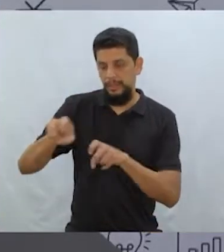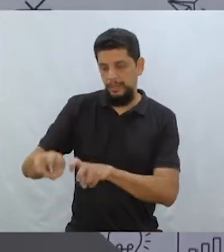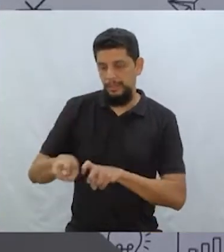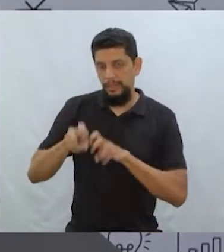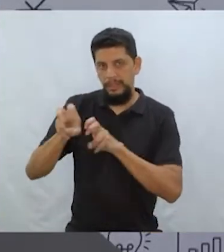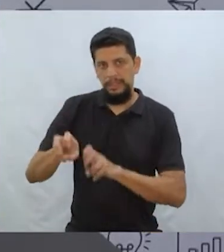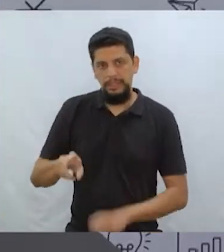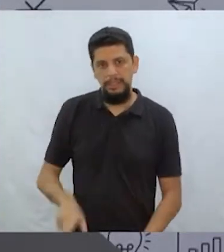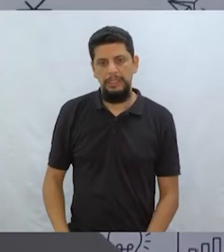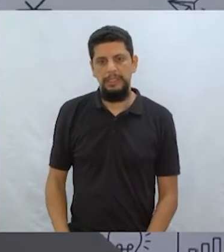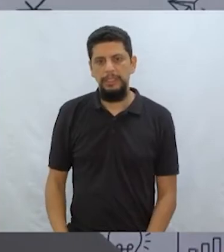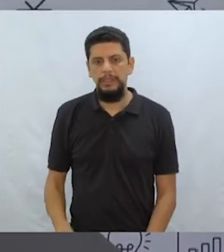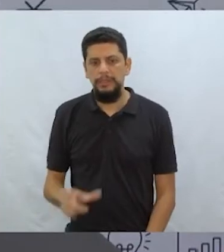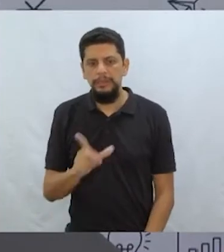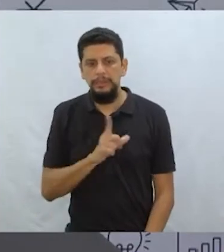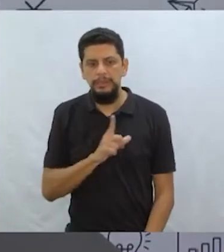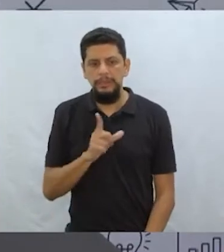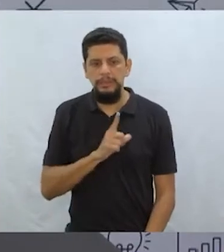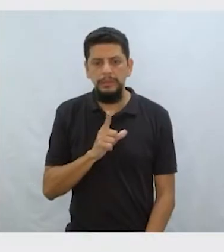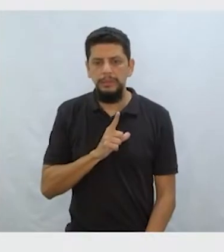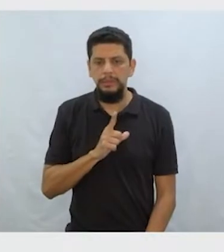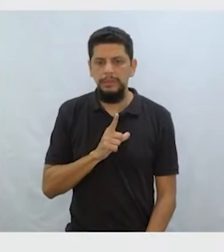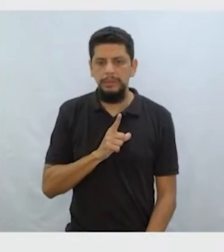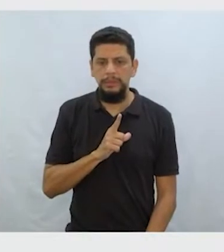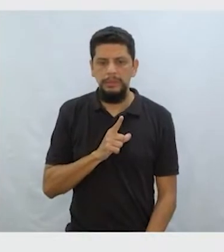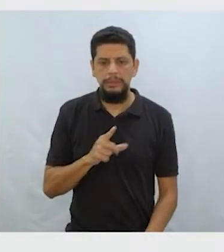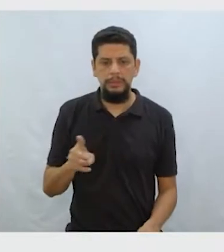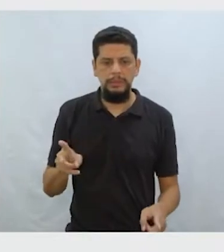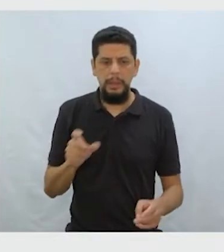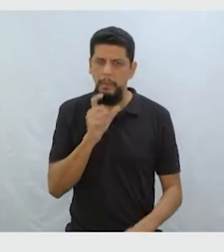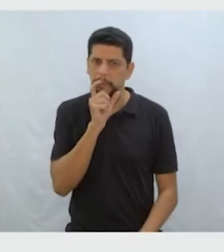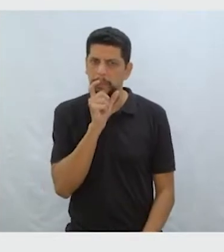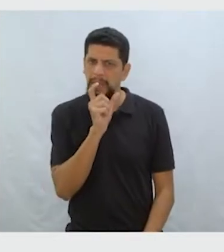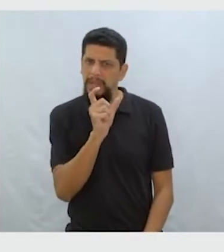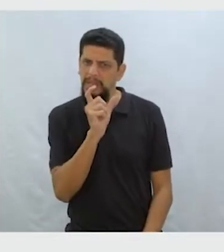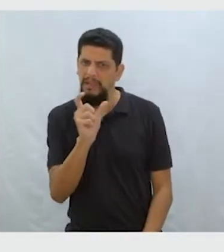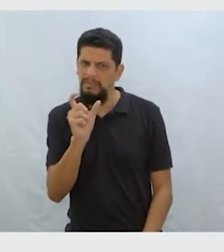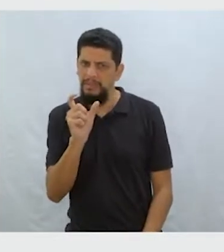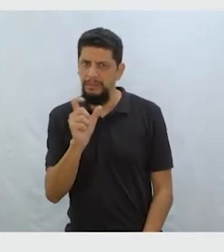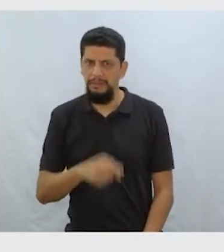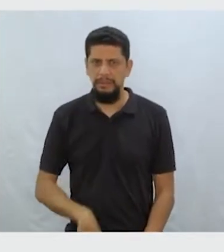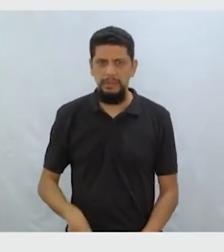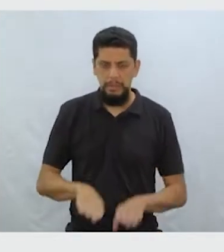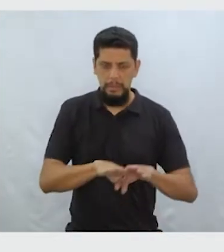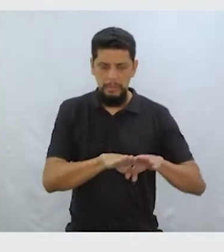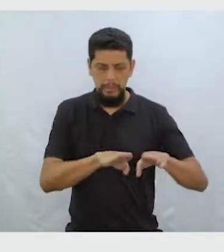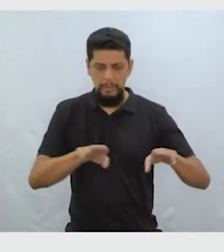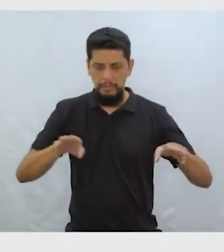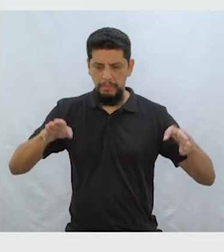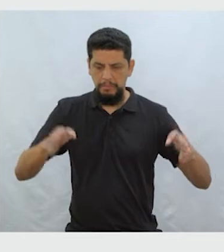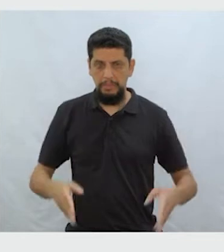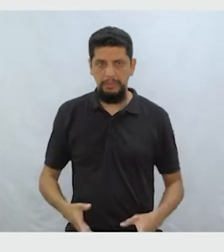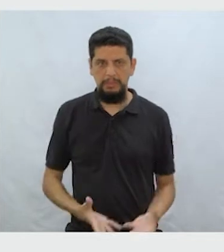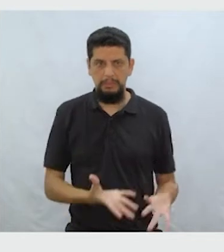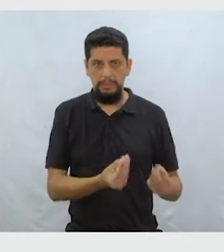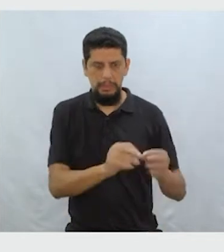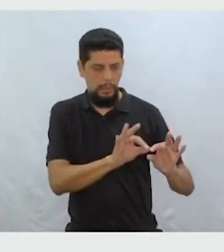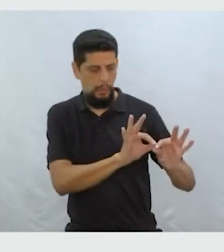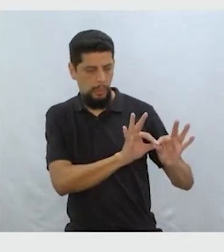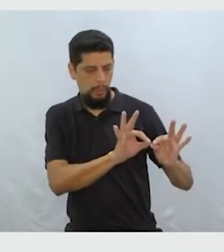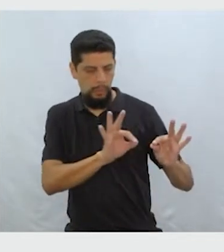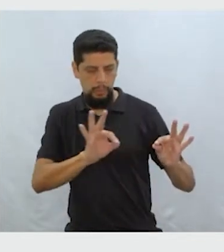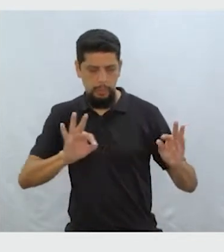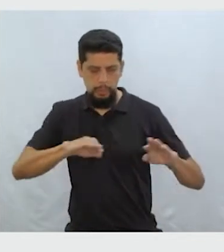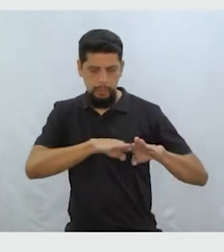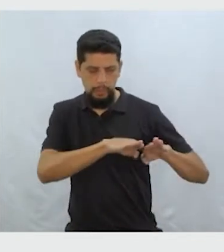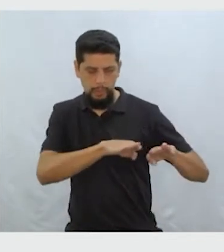Fazenda uma vetusta socorro que palavrão mesa Colonial muito comprida